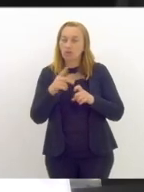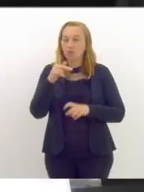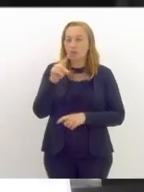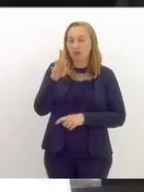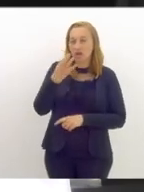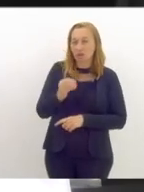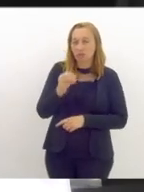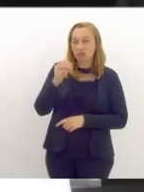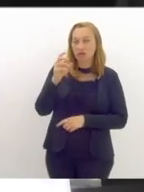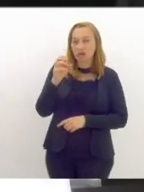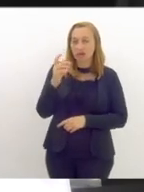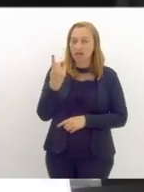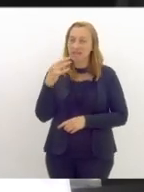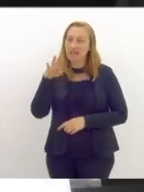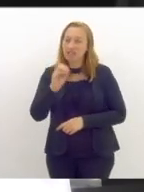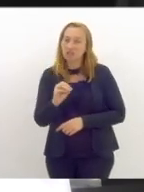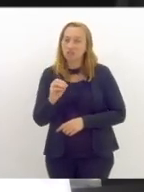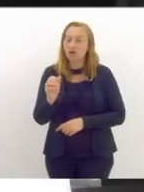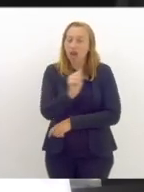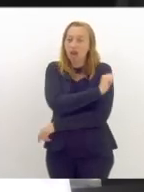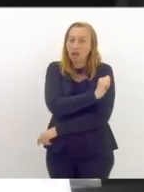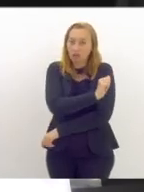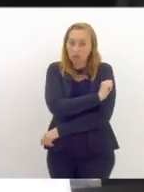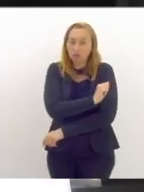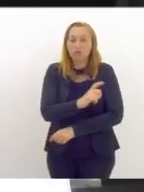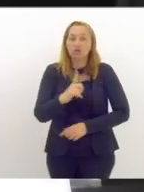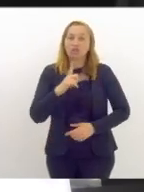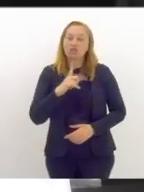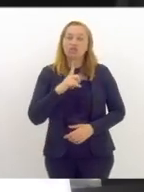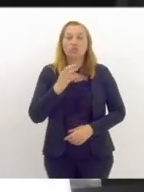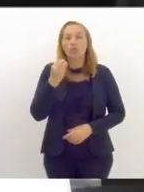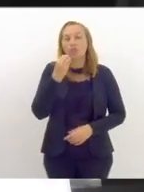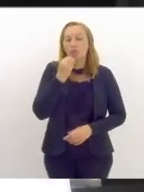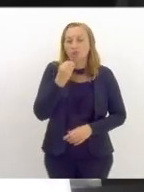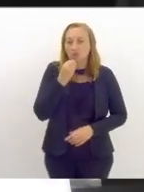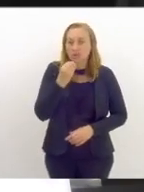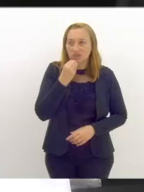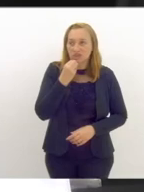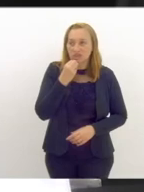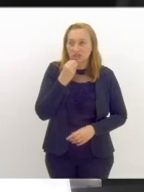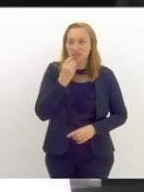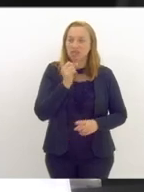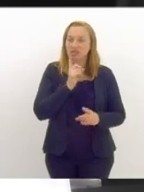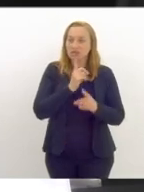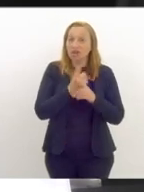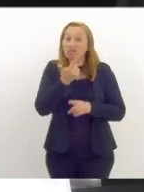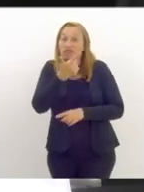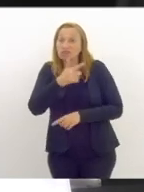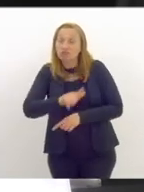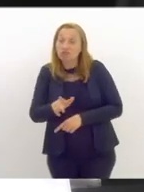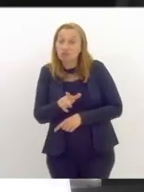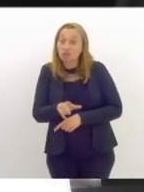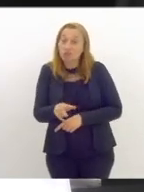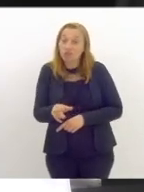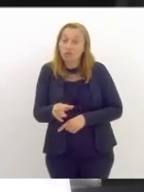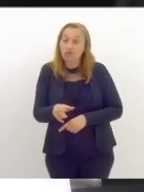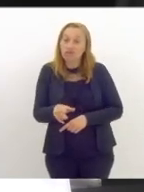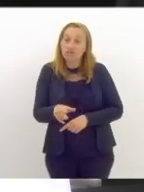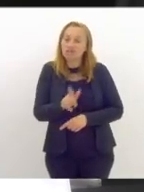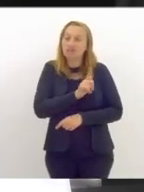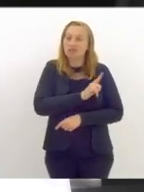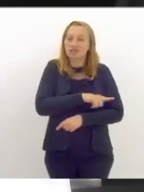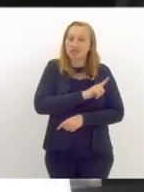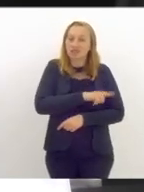foi nosso aluno e tive a oportunidade de reencontrá-lo novamente na